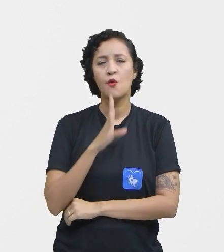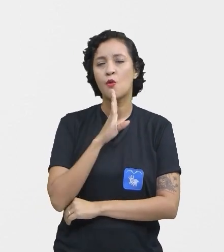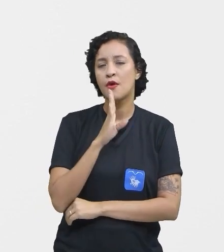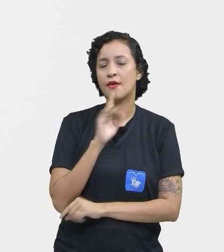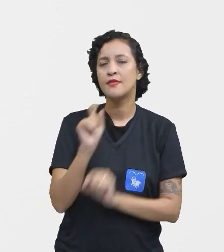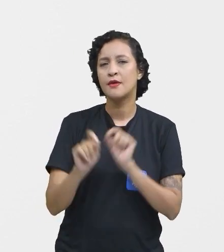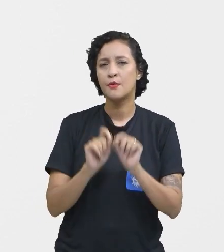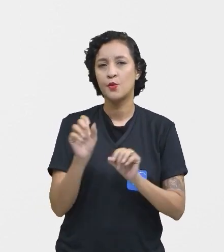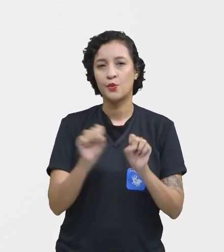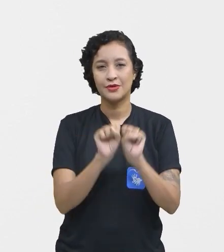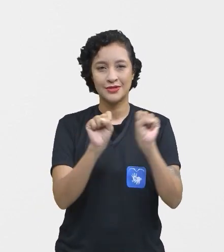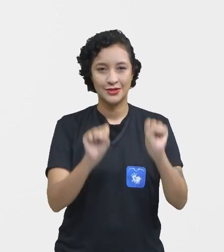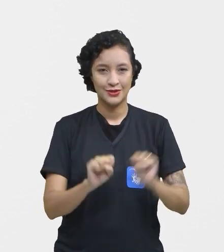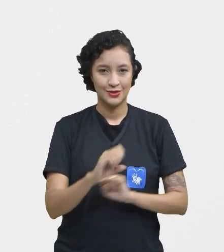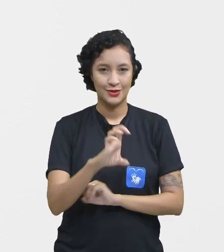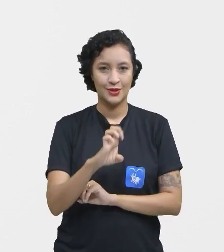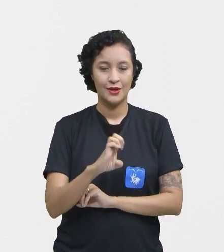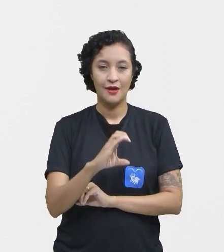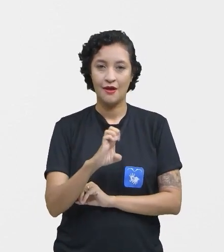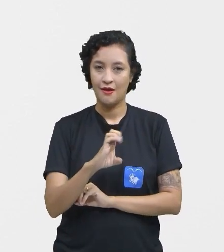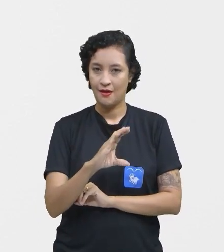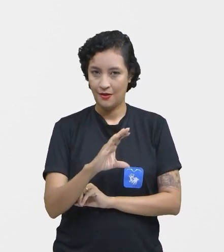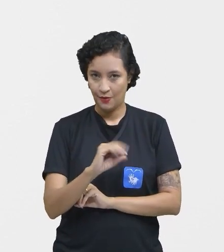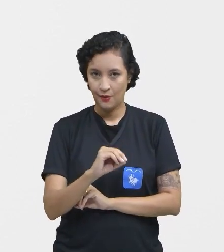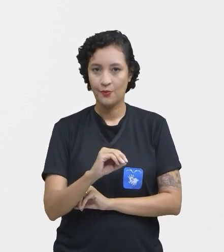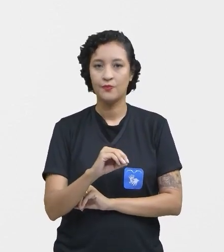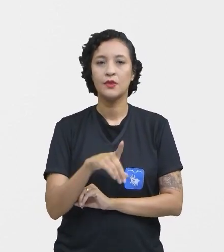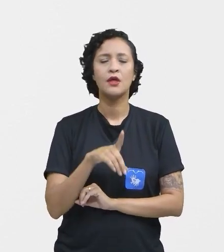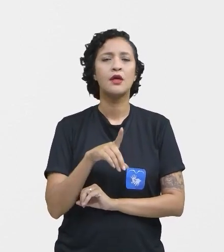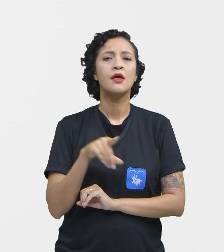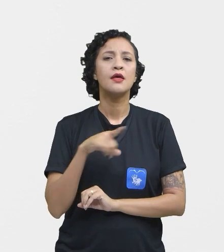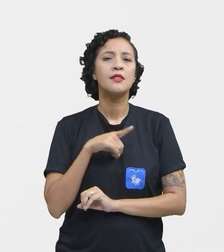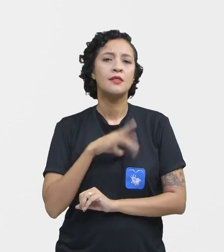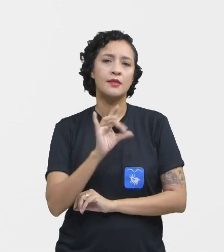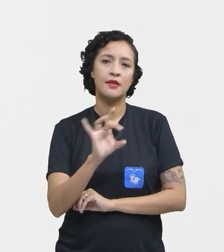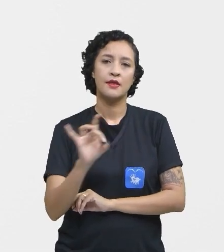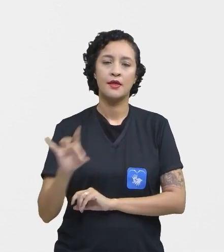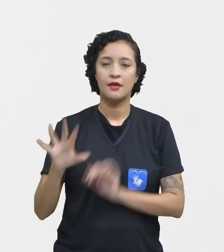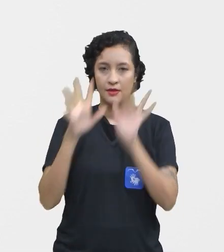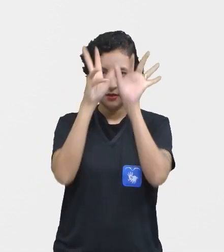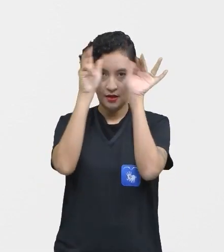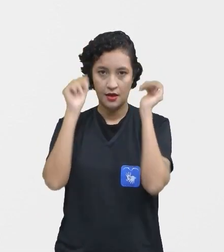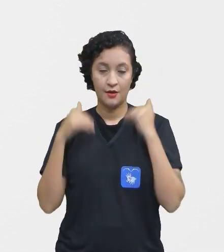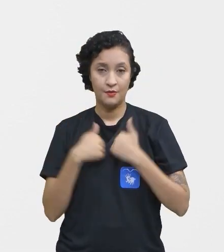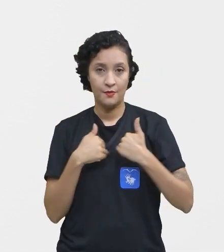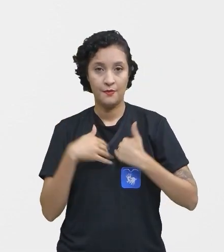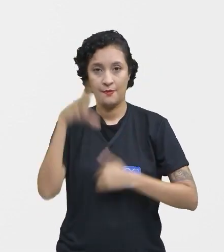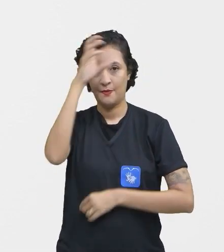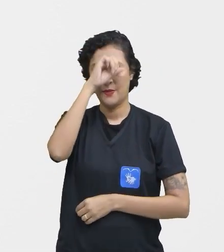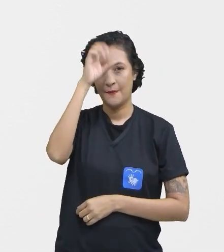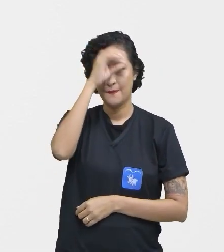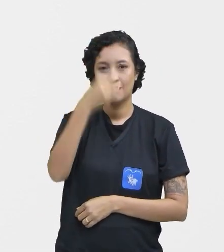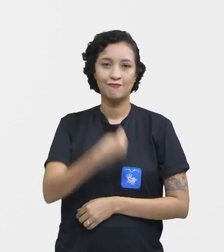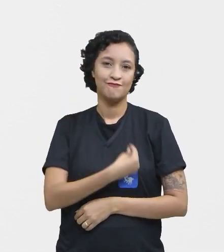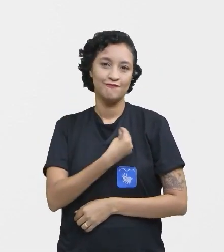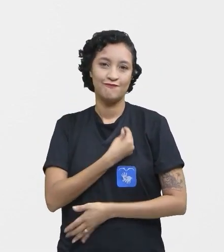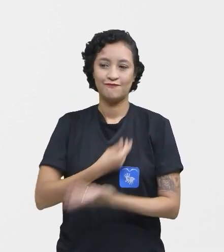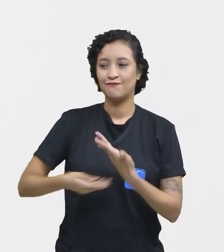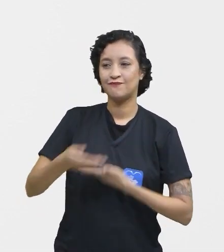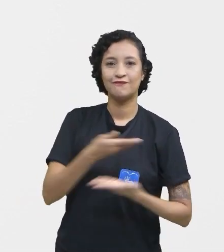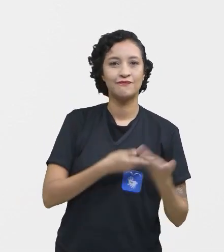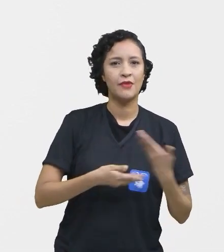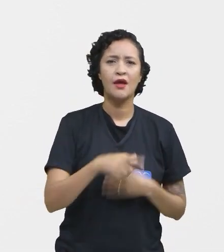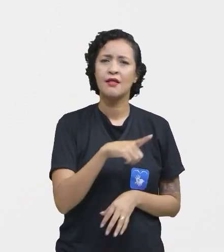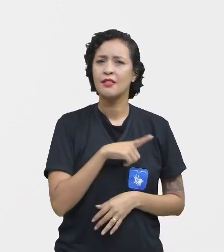como ambientes diversos, onde cada espécie animal aprende a conviver. Então, nós vimos que existem muitos